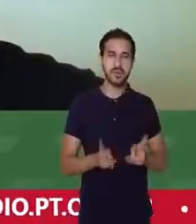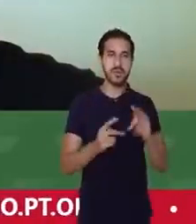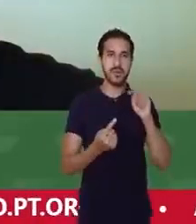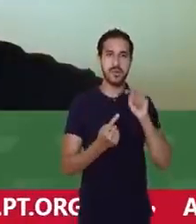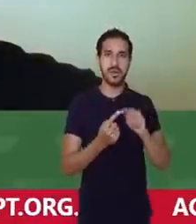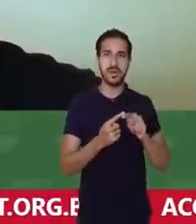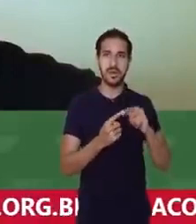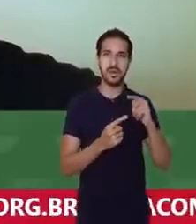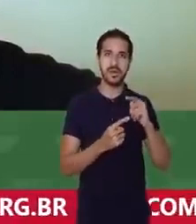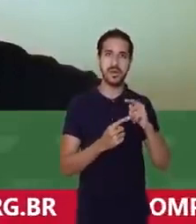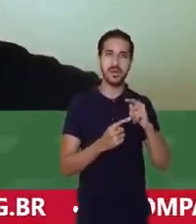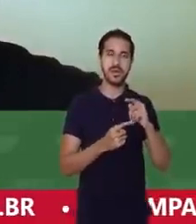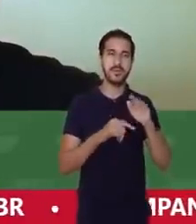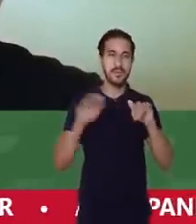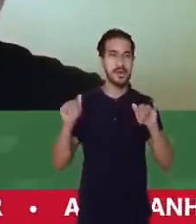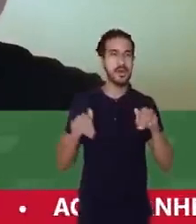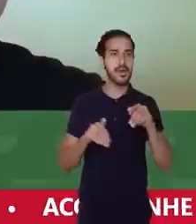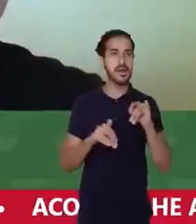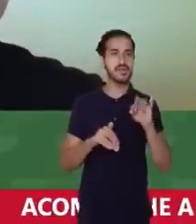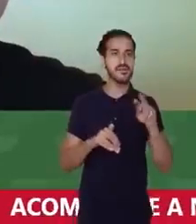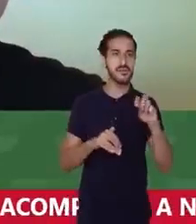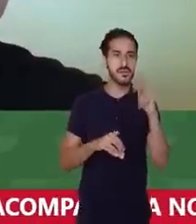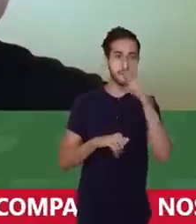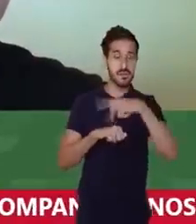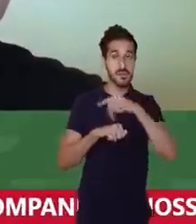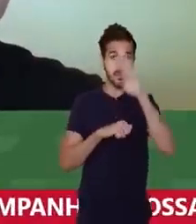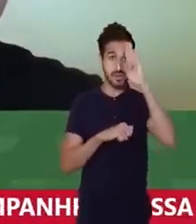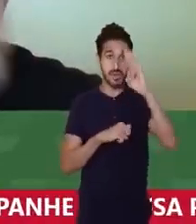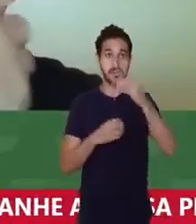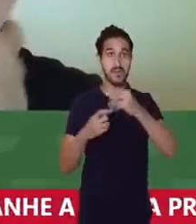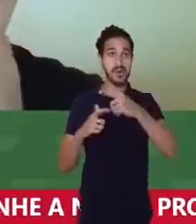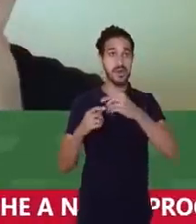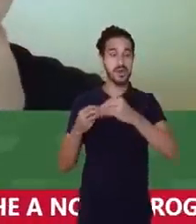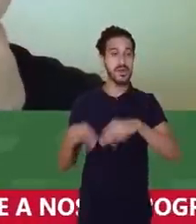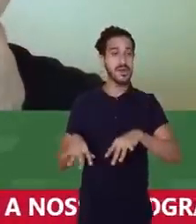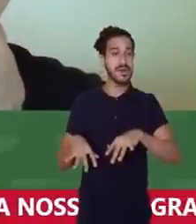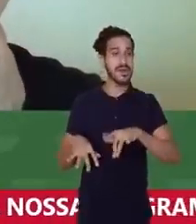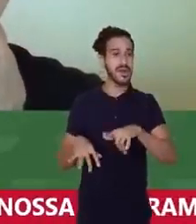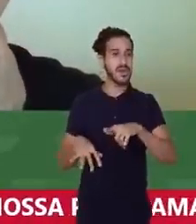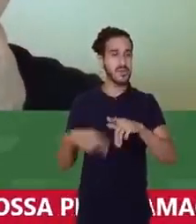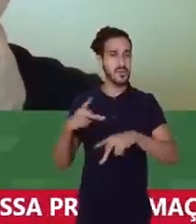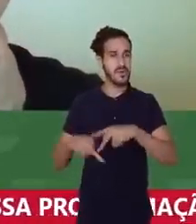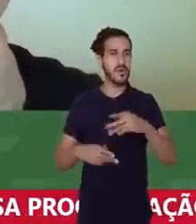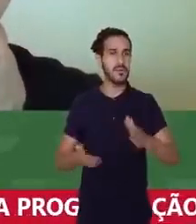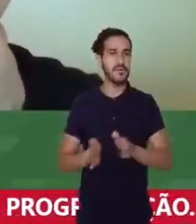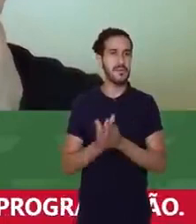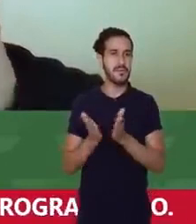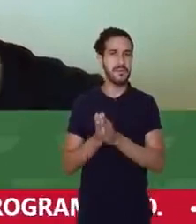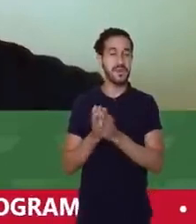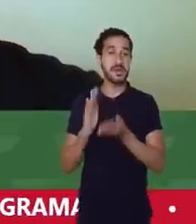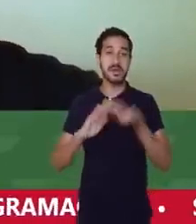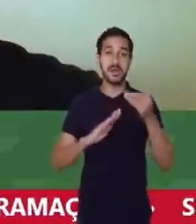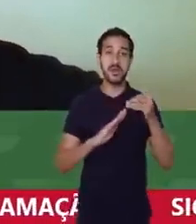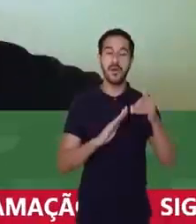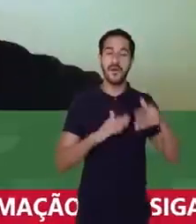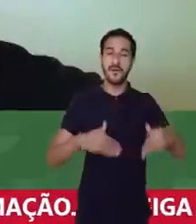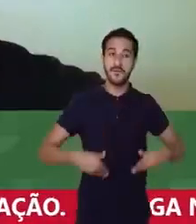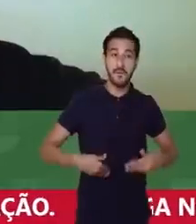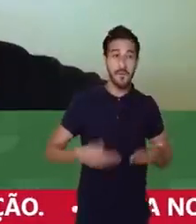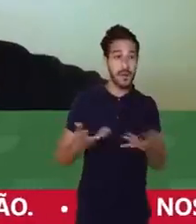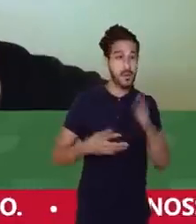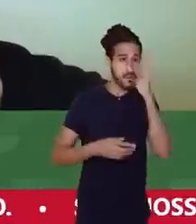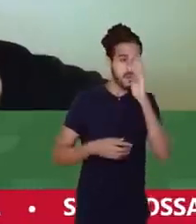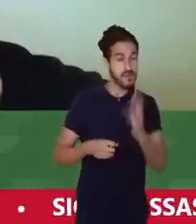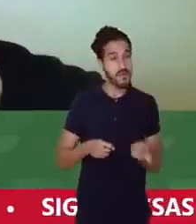para as pessoas, como você mesmo falou, a maior tragédia nós termos pobreza. E nós tiramos o Brasil do mapa da fome, hoje o